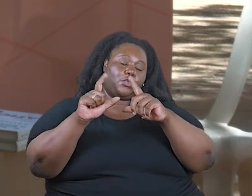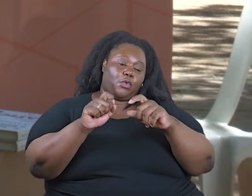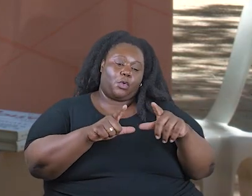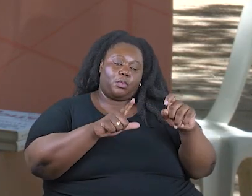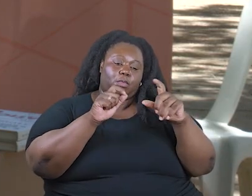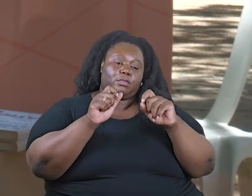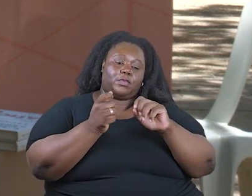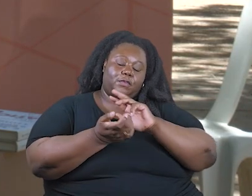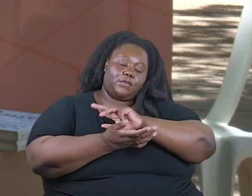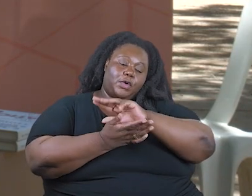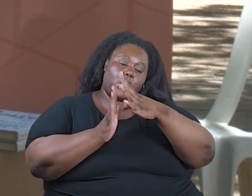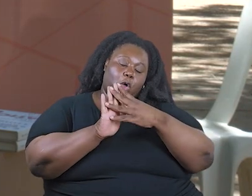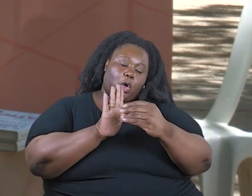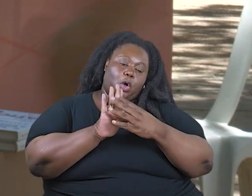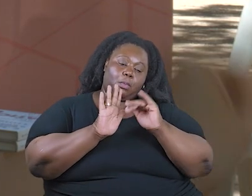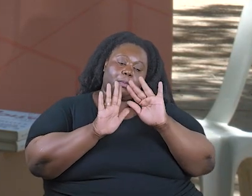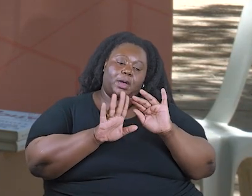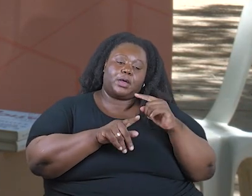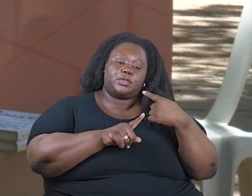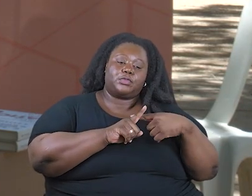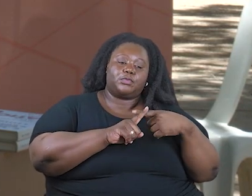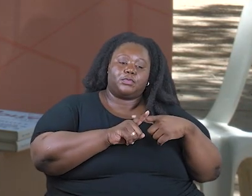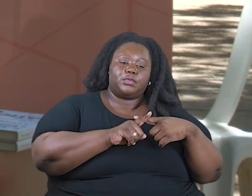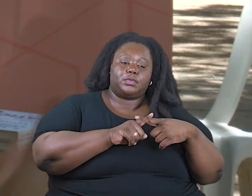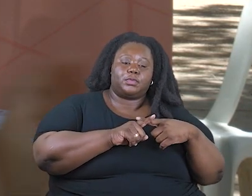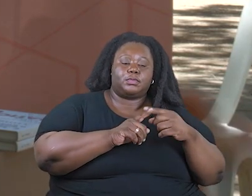tirar infinitas cópias, mas você